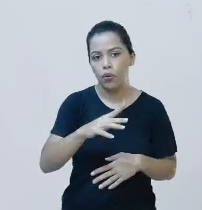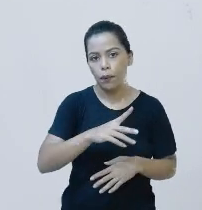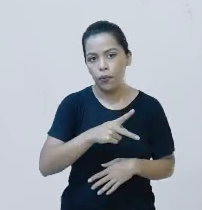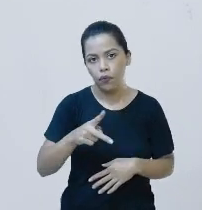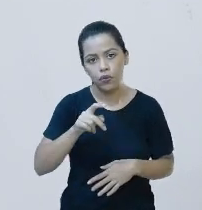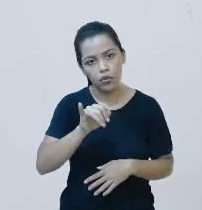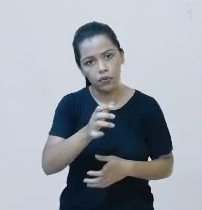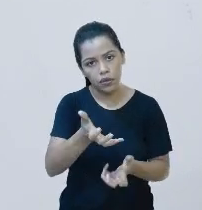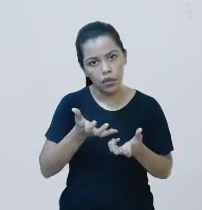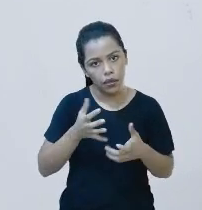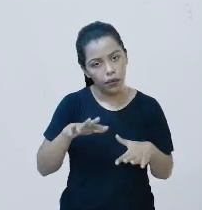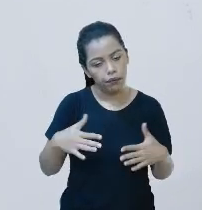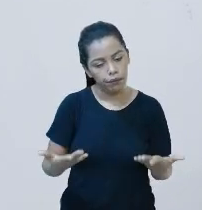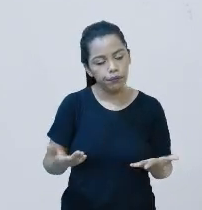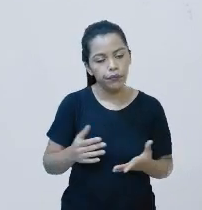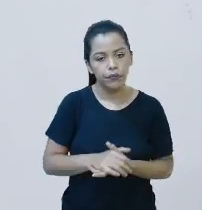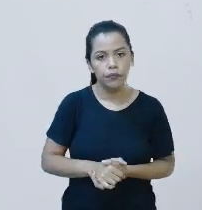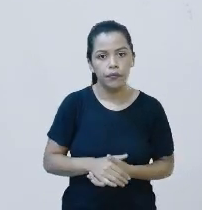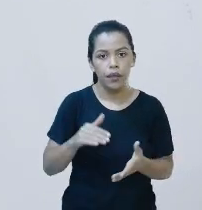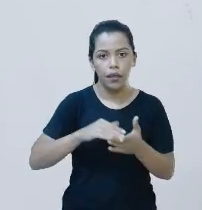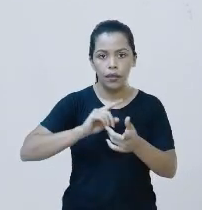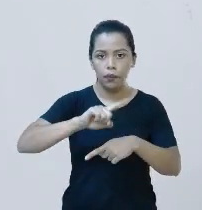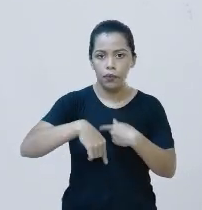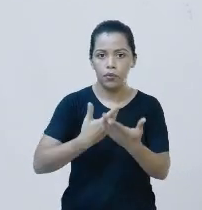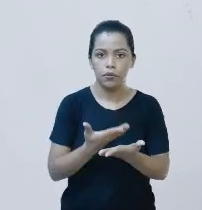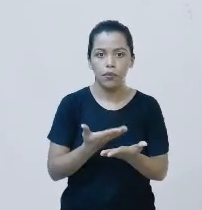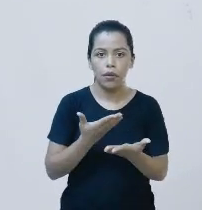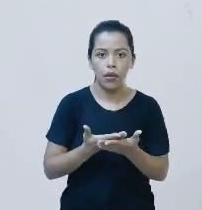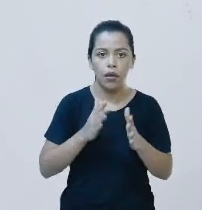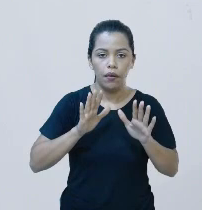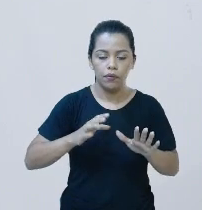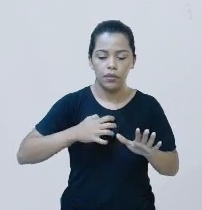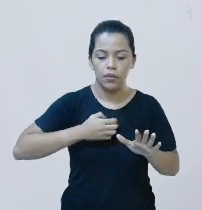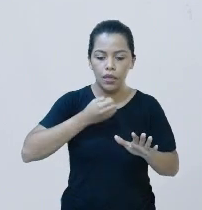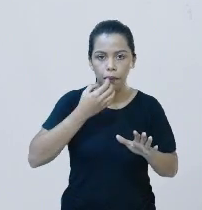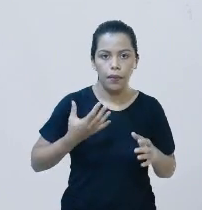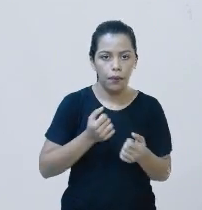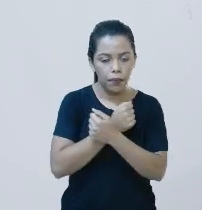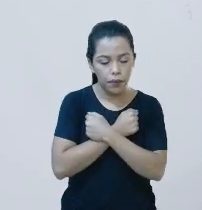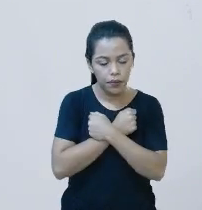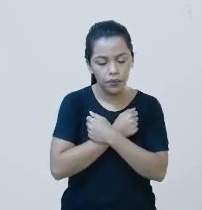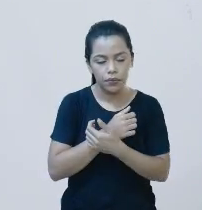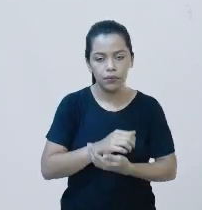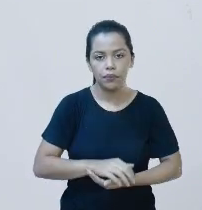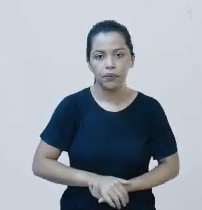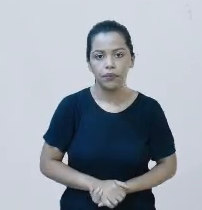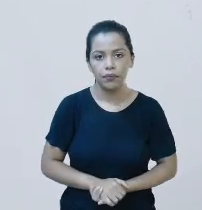você quiser. É isso aí, gente. Até a próxima aula. Fiquem bem. Um forte abraço.